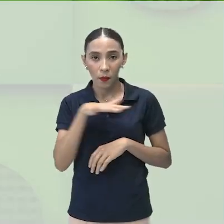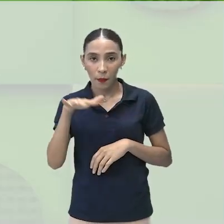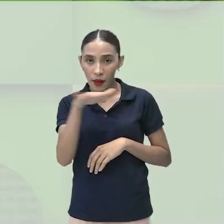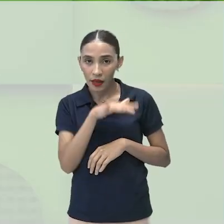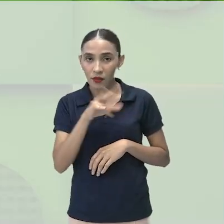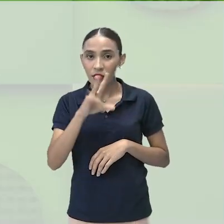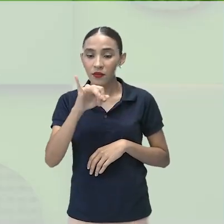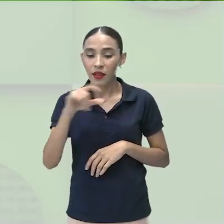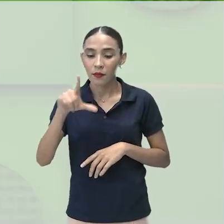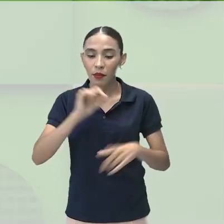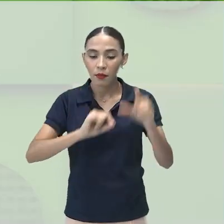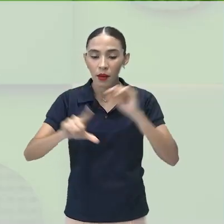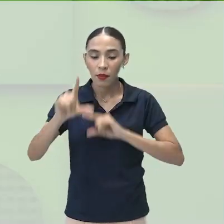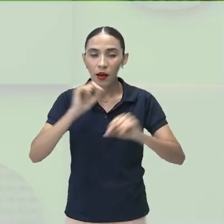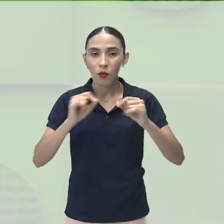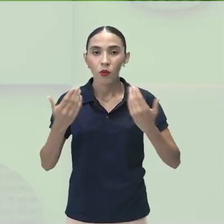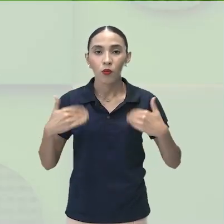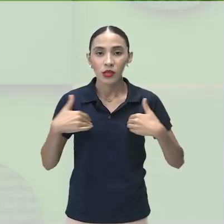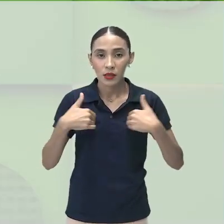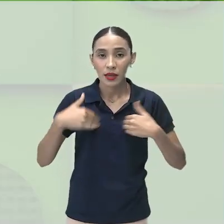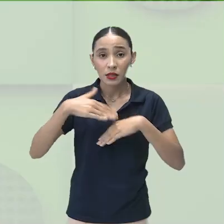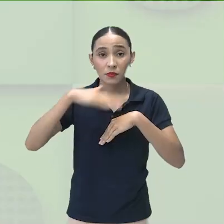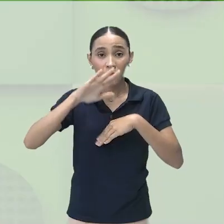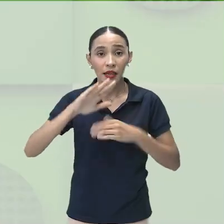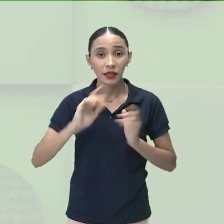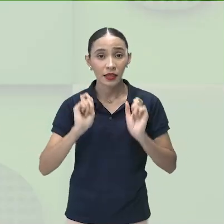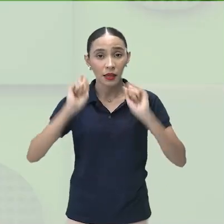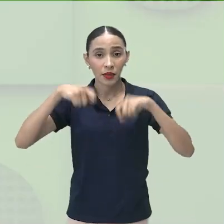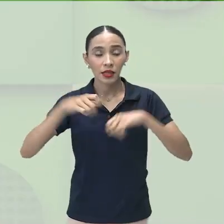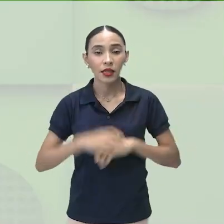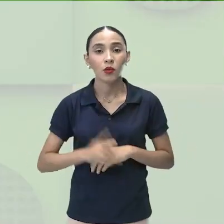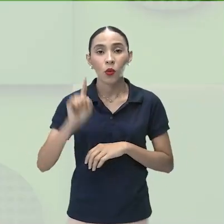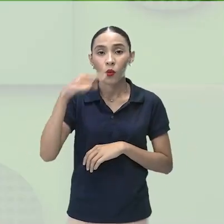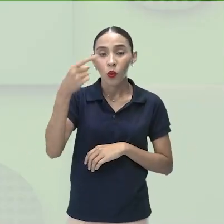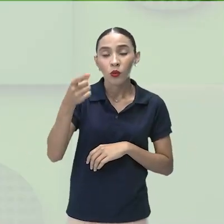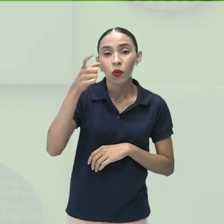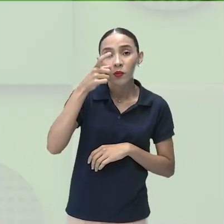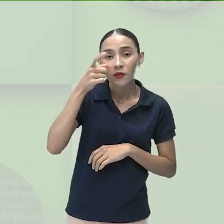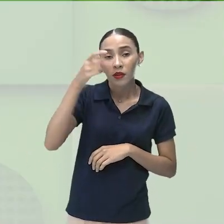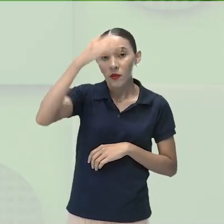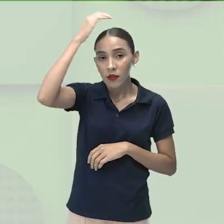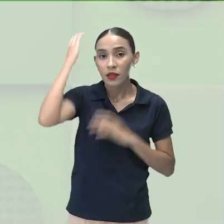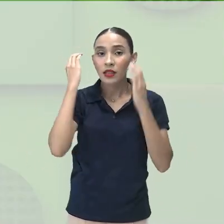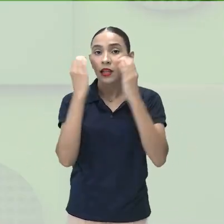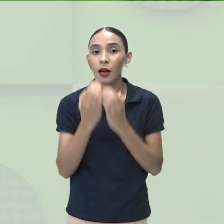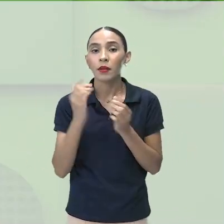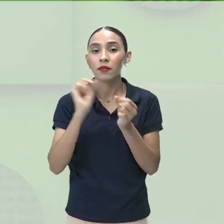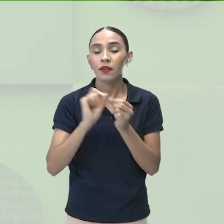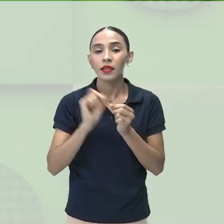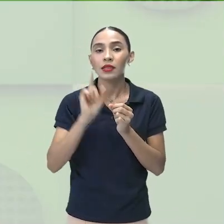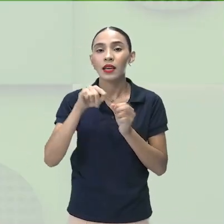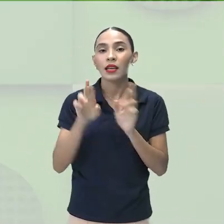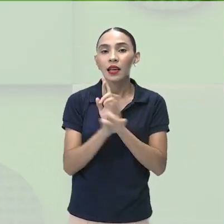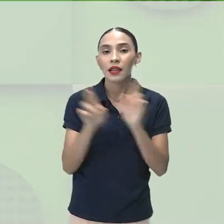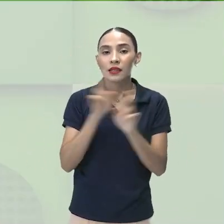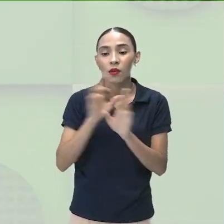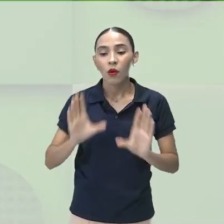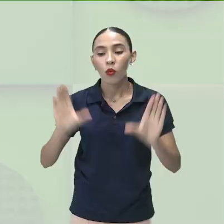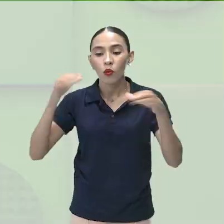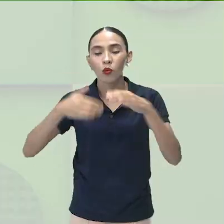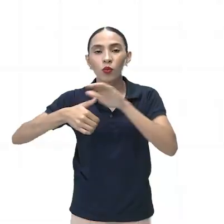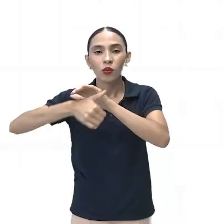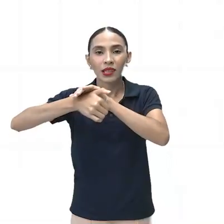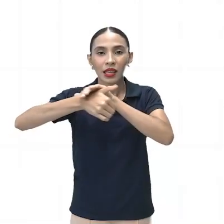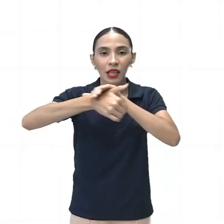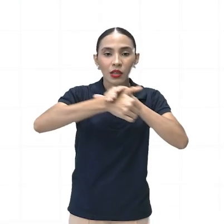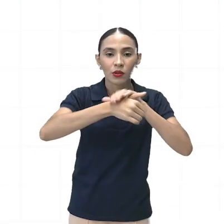que selecionou os indivíduos mais aptos. Outras observações que Darwin fez foi em relação aos grupos de tartarugas